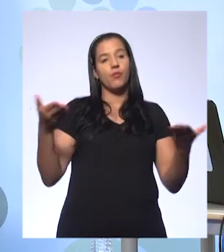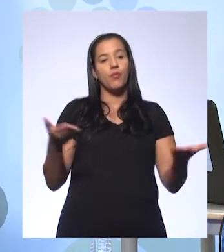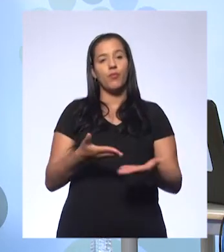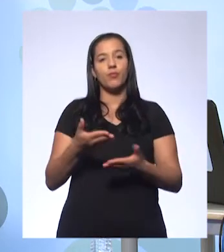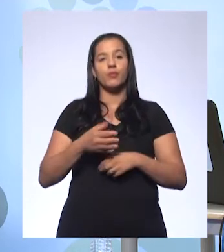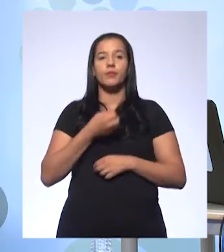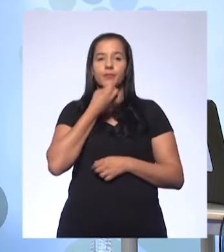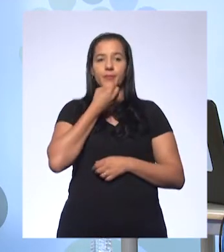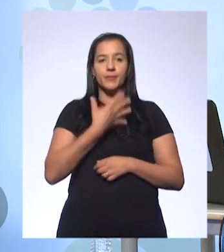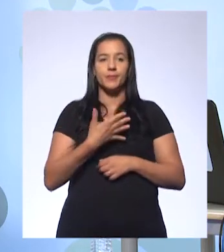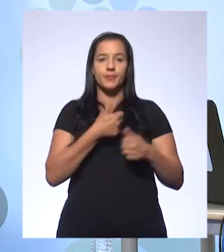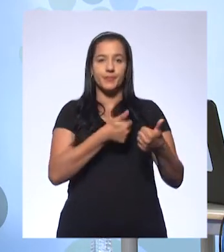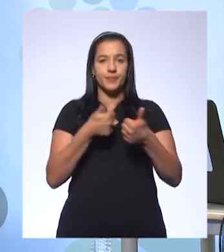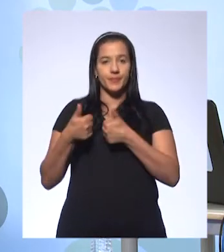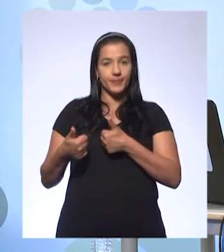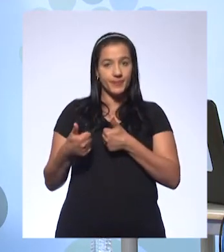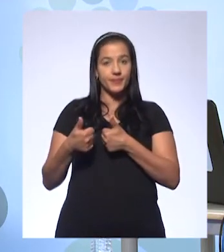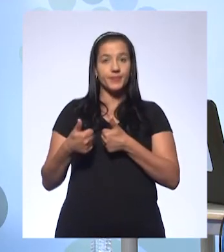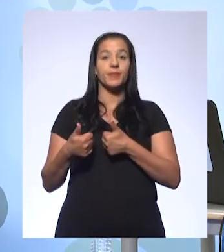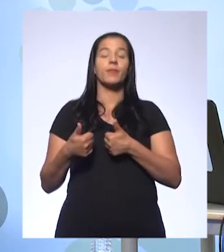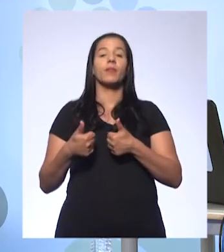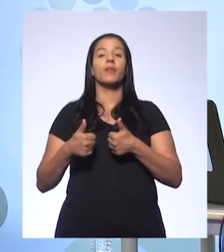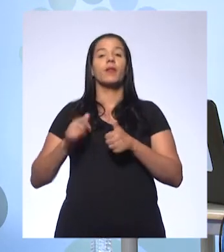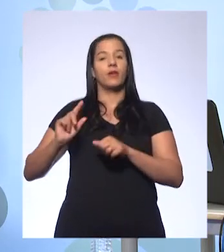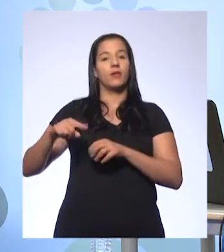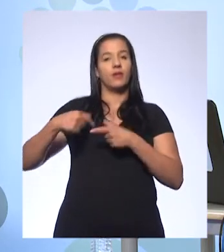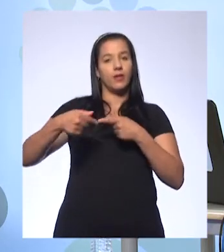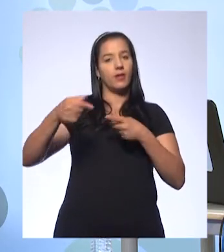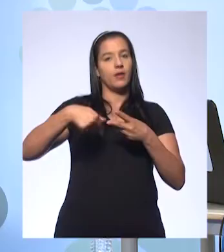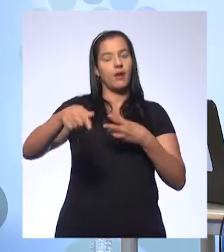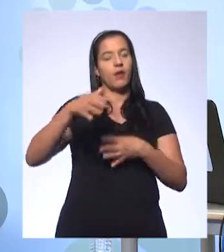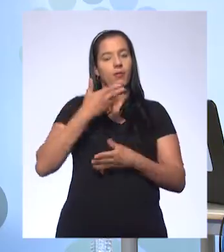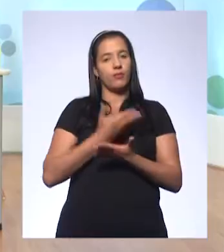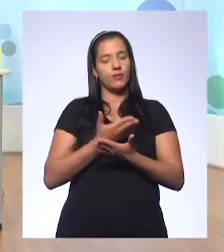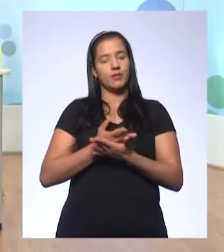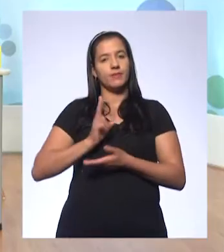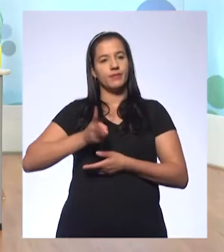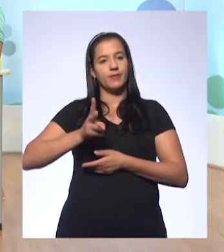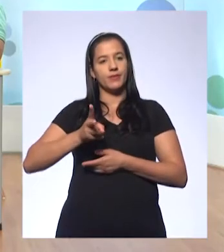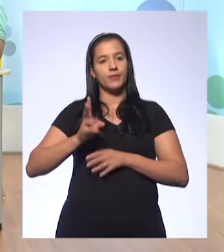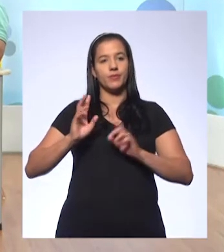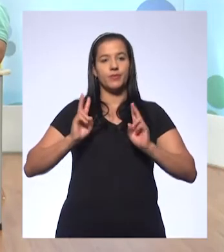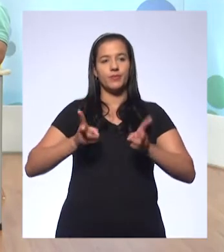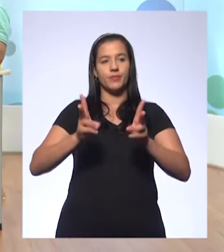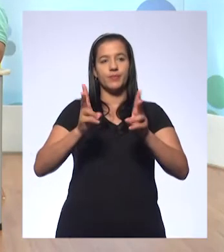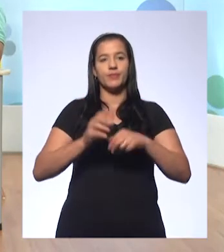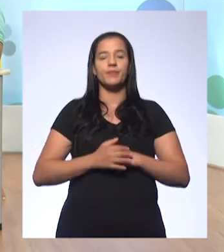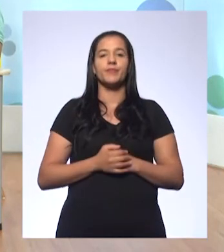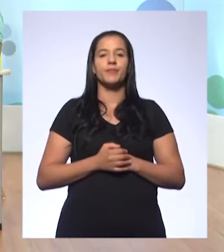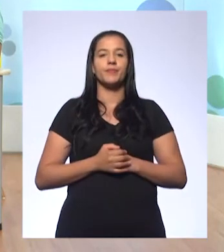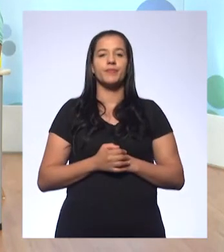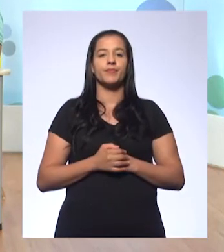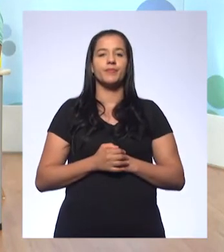Feliz Natal, mas a gente ainda tem aí mais algumas aulinhas para frente. Continuamos aí, né? Sim. É isso aí.